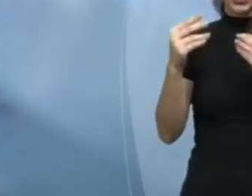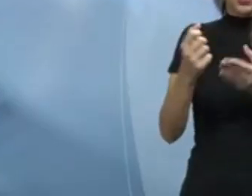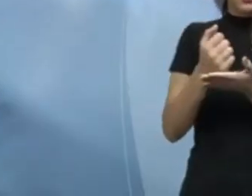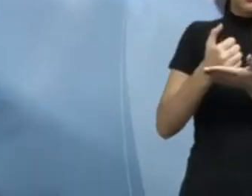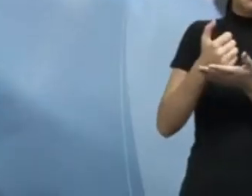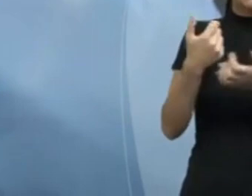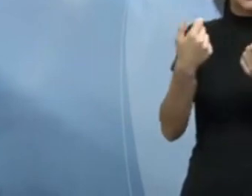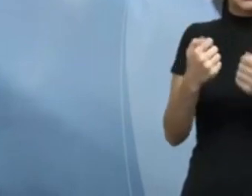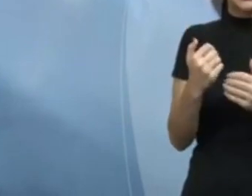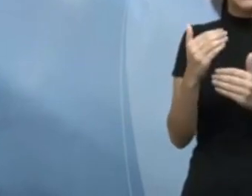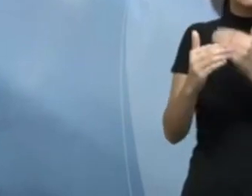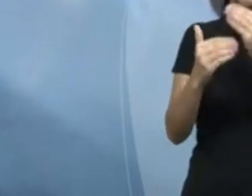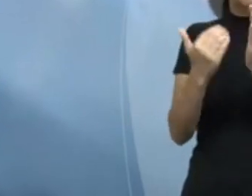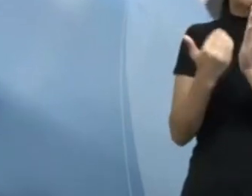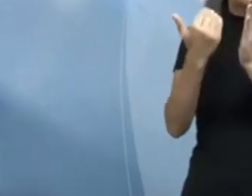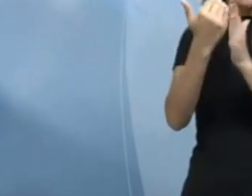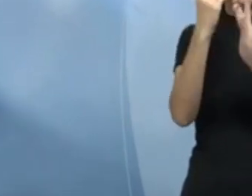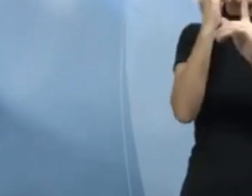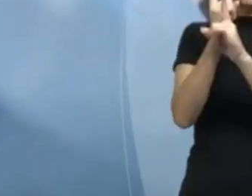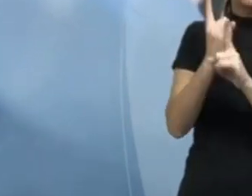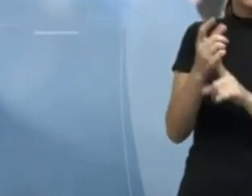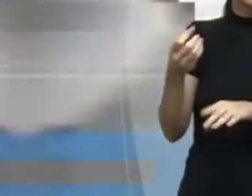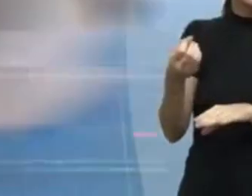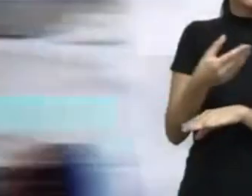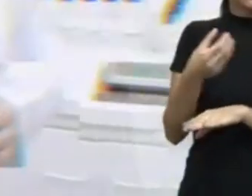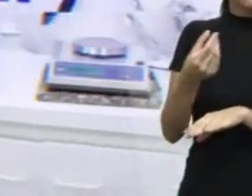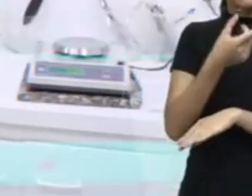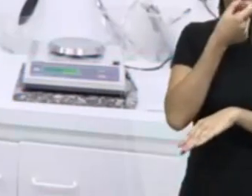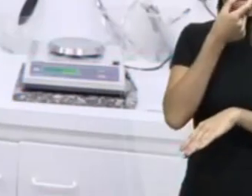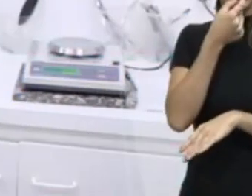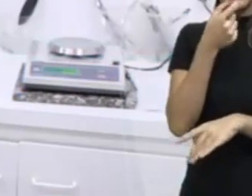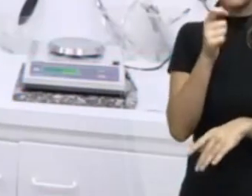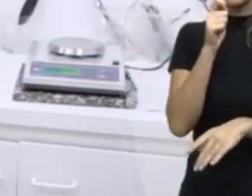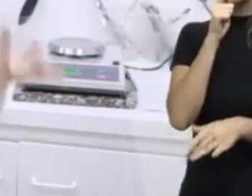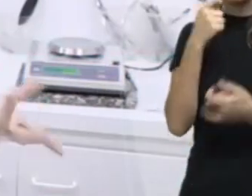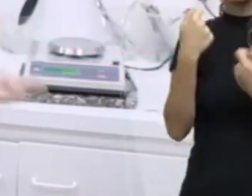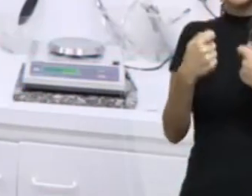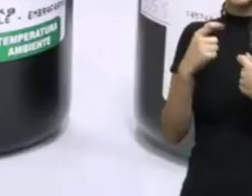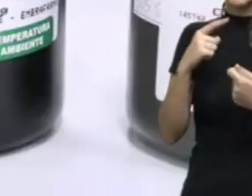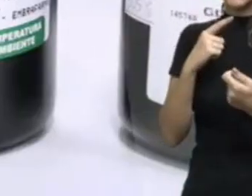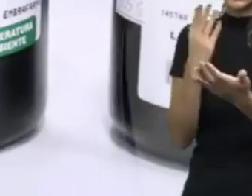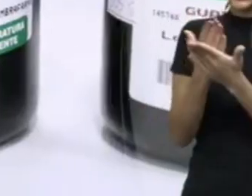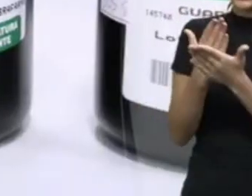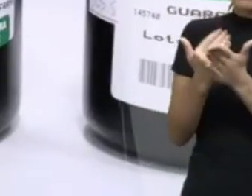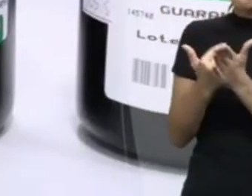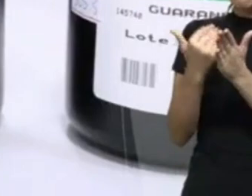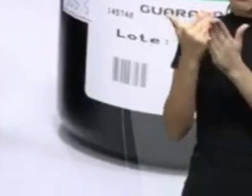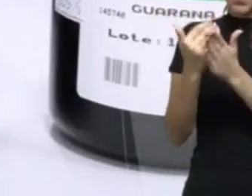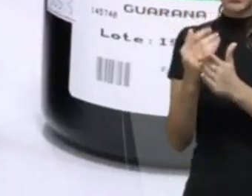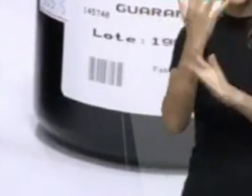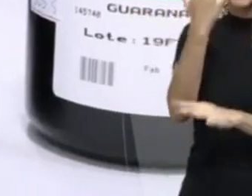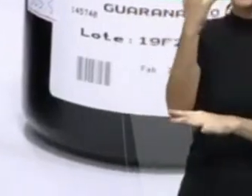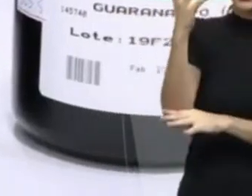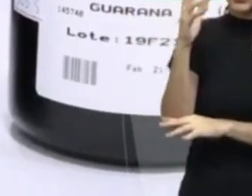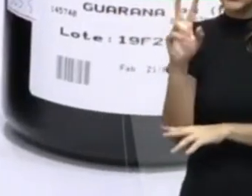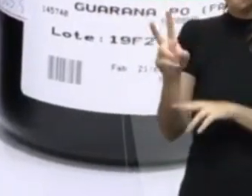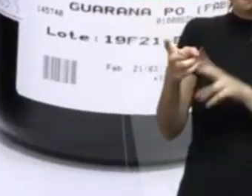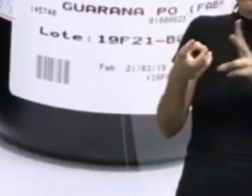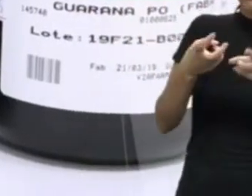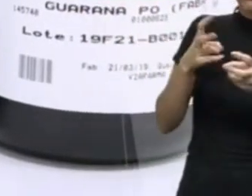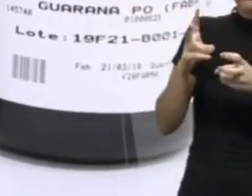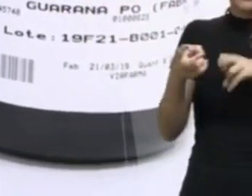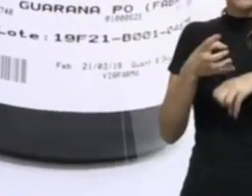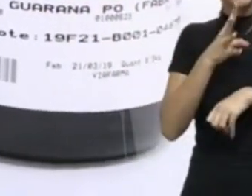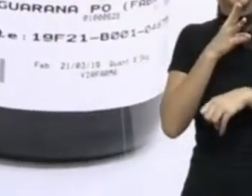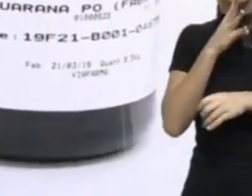precisa avançar mais na descoberta de novos fármacos. Ainda precisa se extrair mais da natureza, conhecer melhor as